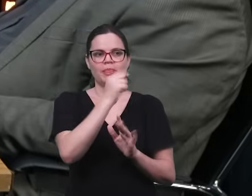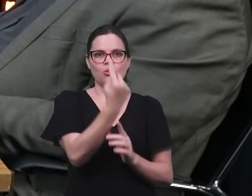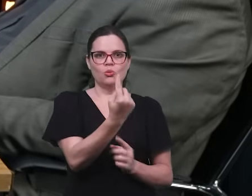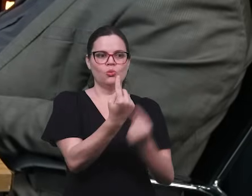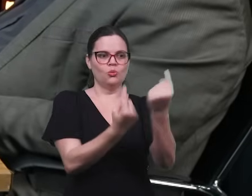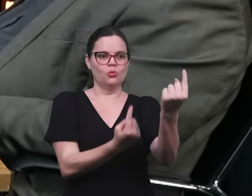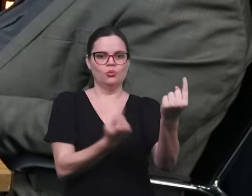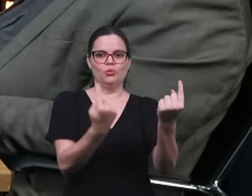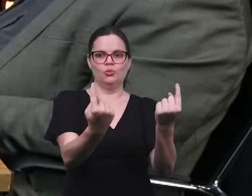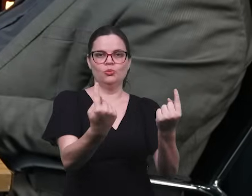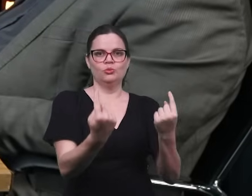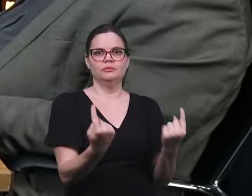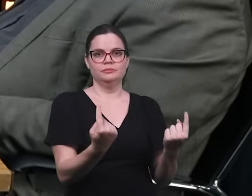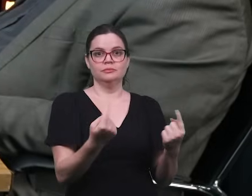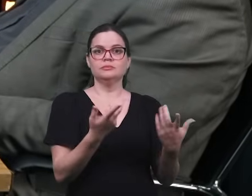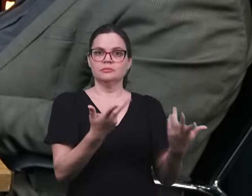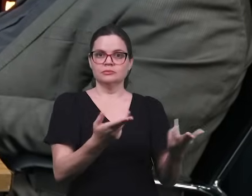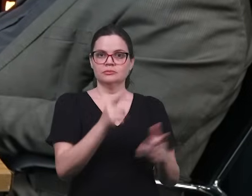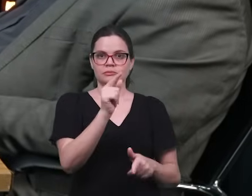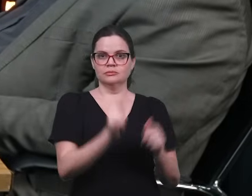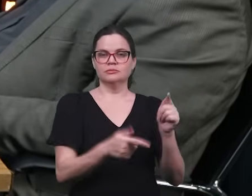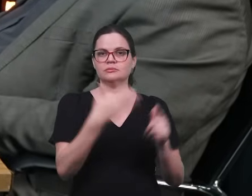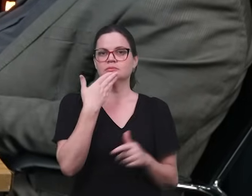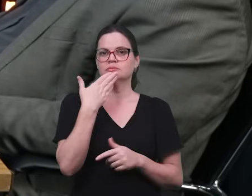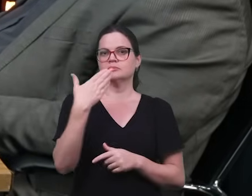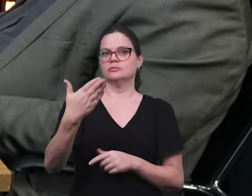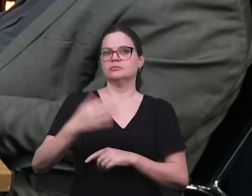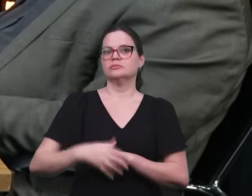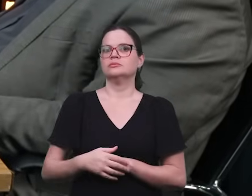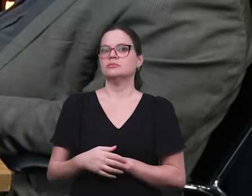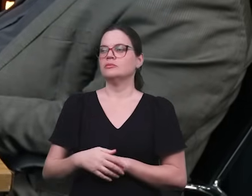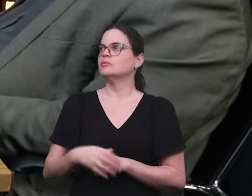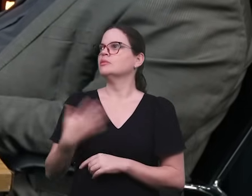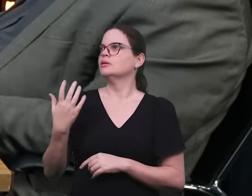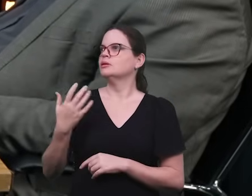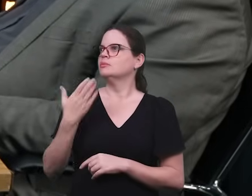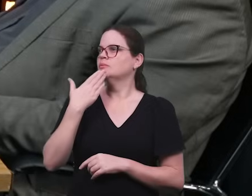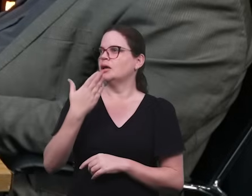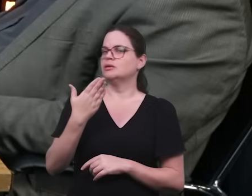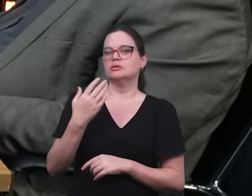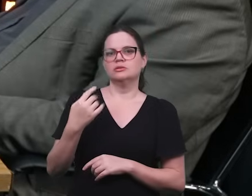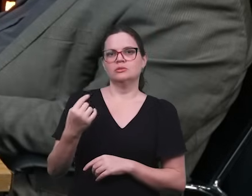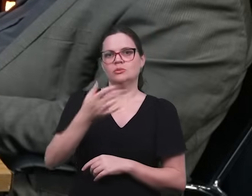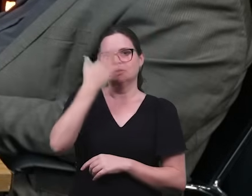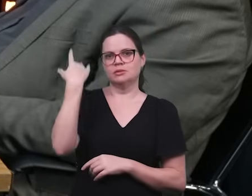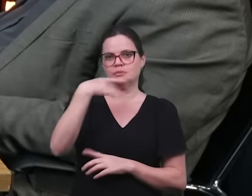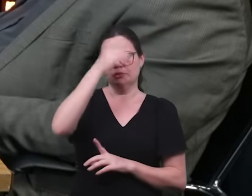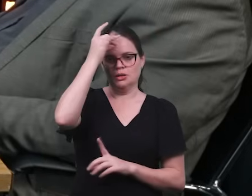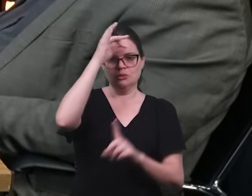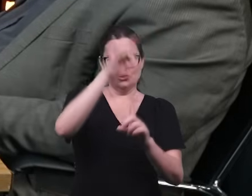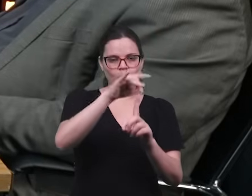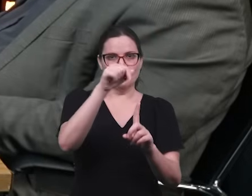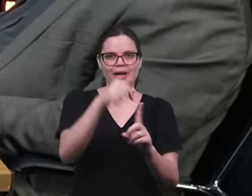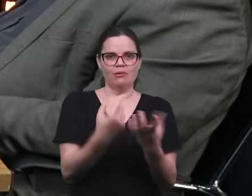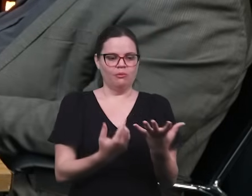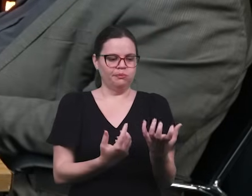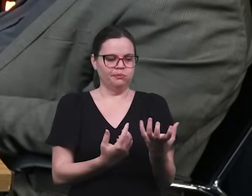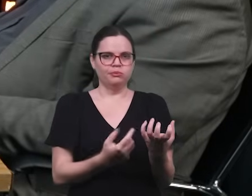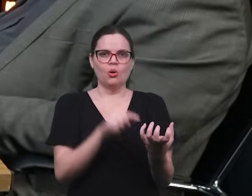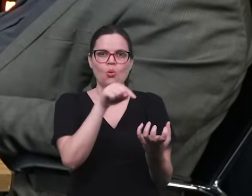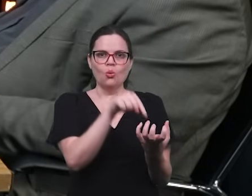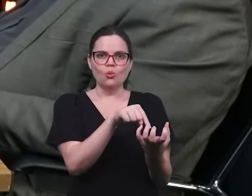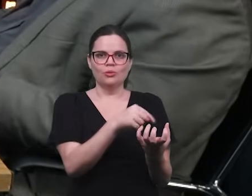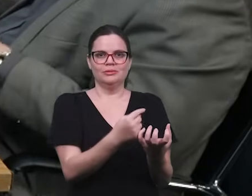o sinal que ele pede. Primeiro cai o Espírito Santo sobre uma pessoa. Depois foi o